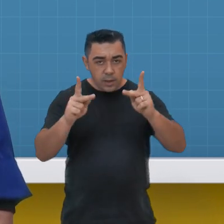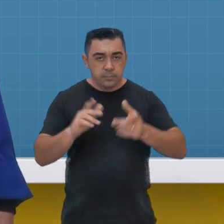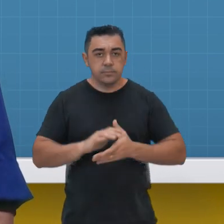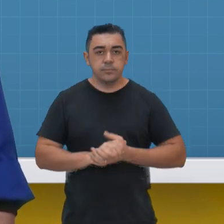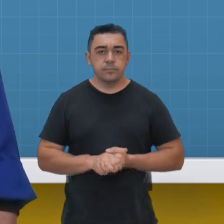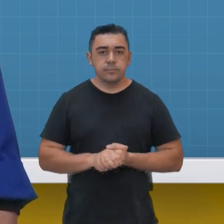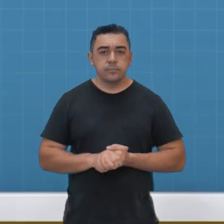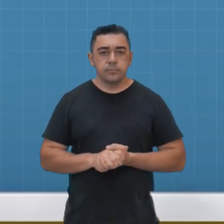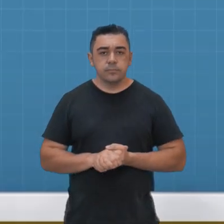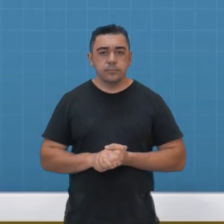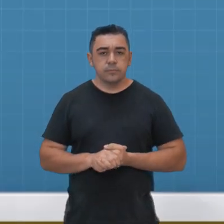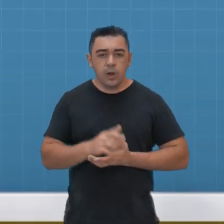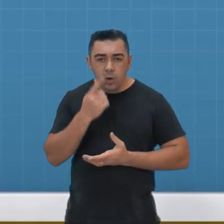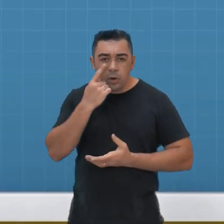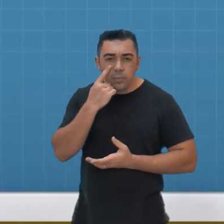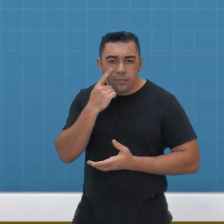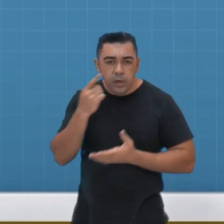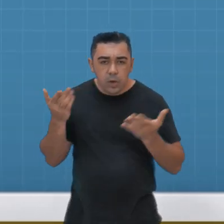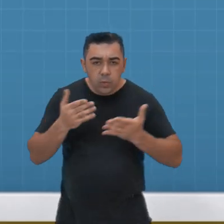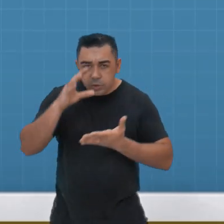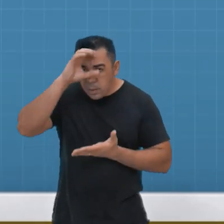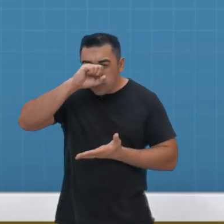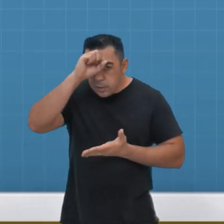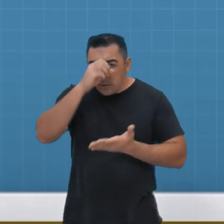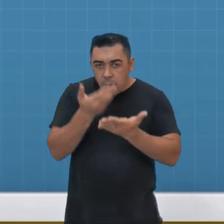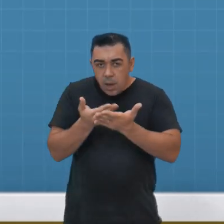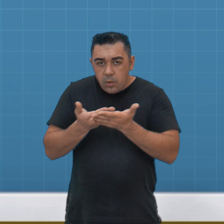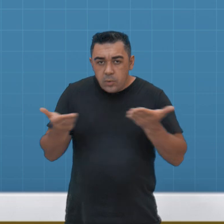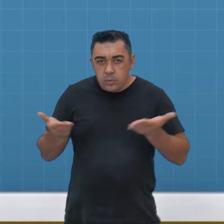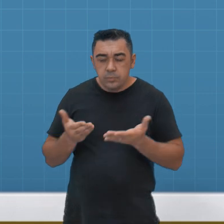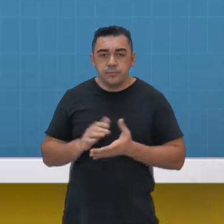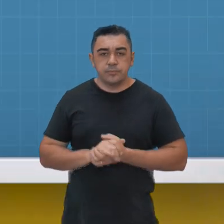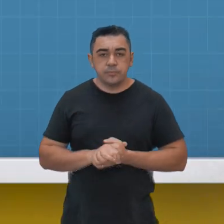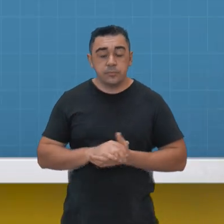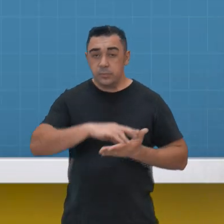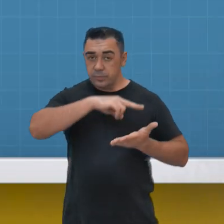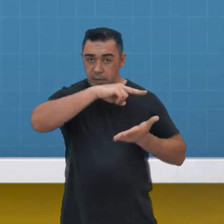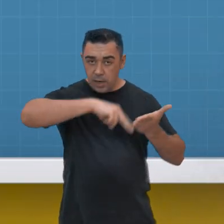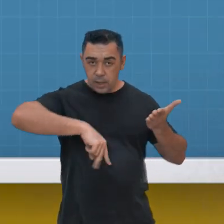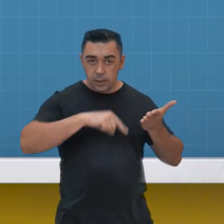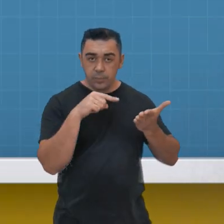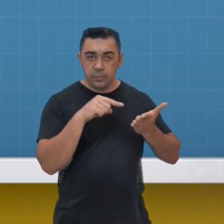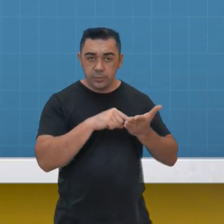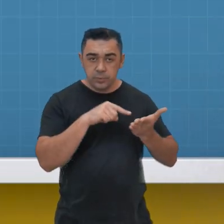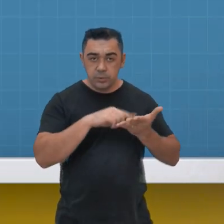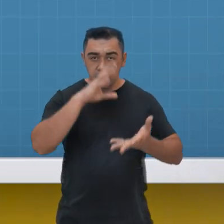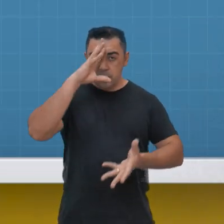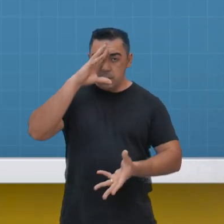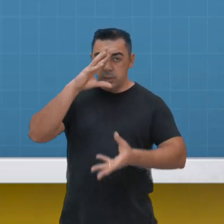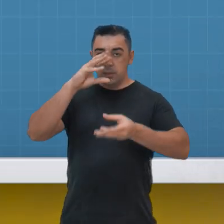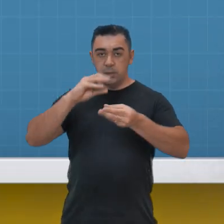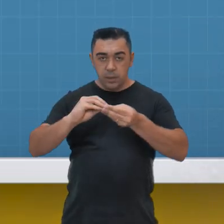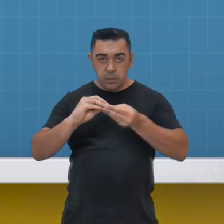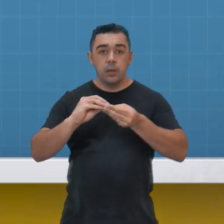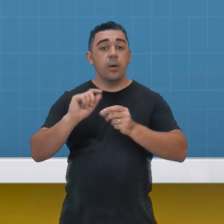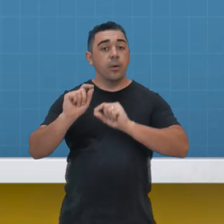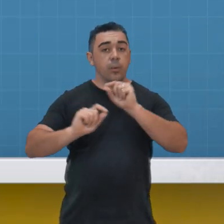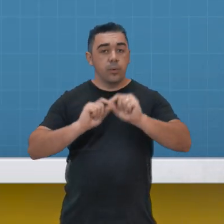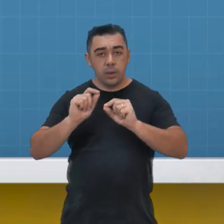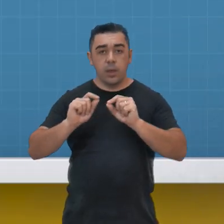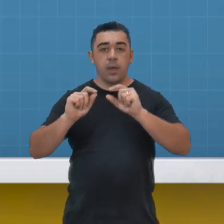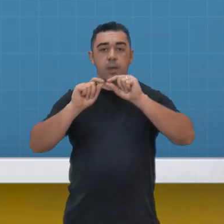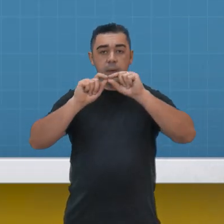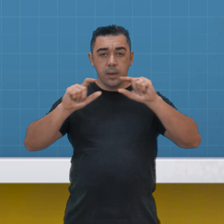pessoal? Vamos revisar o que nós vimos na aula de hoje? Lemos e